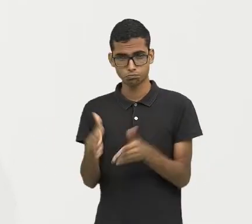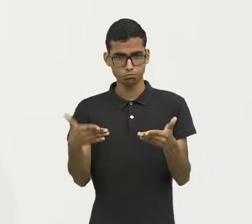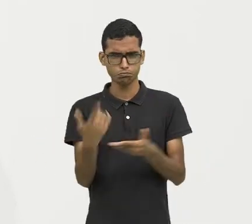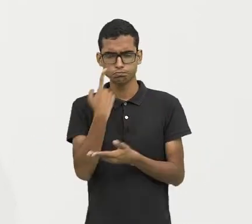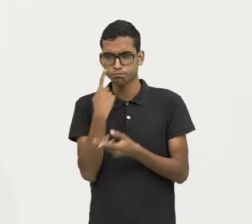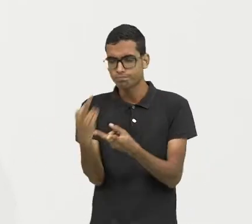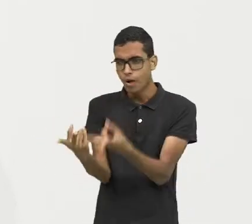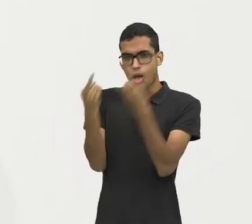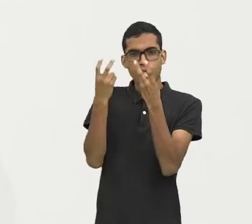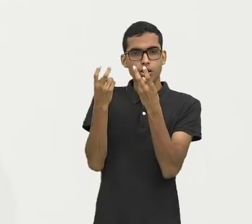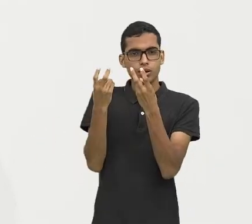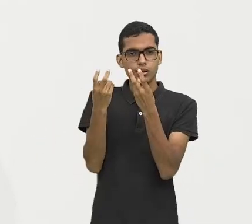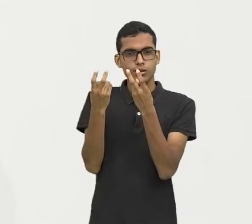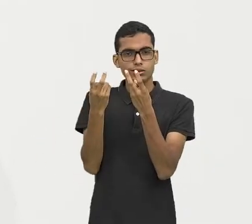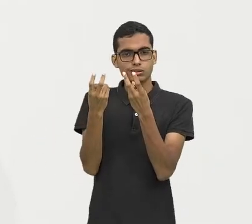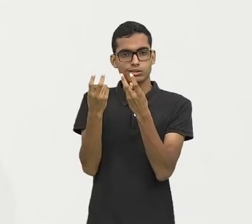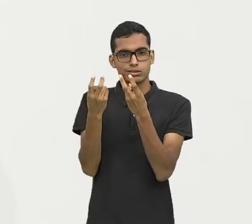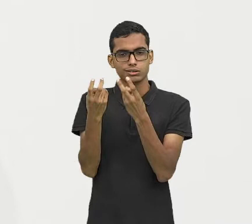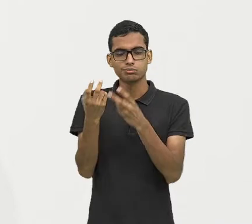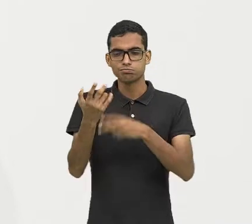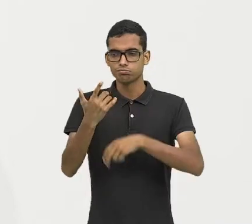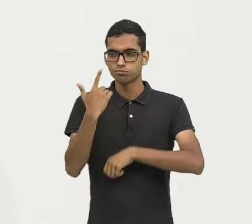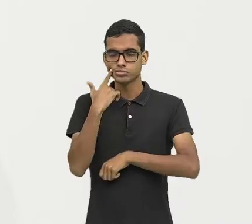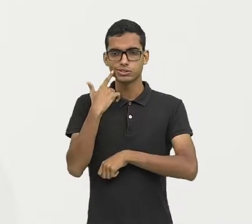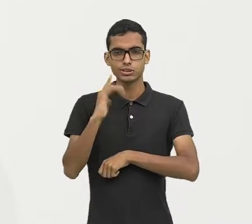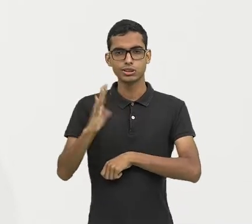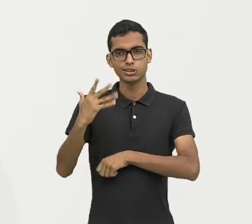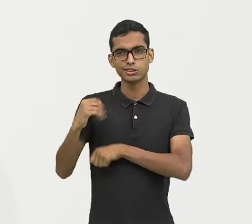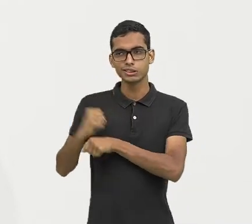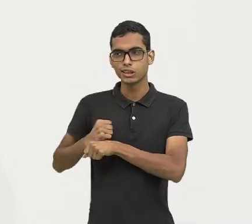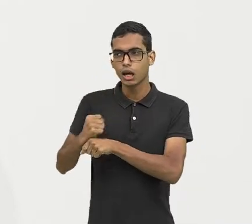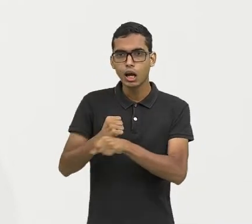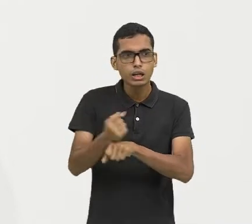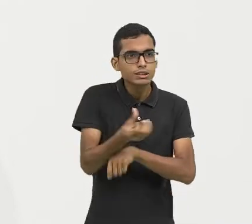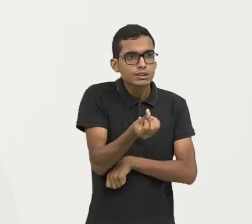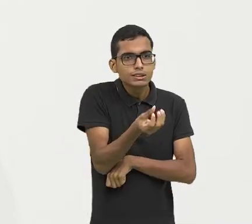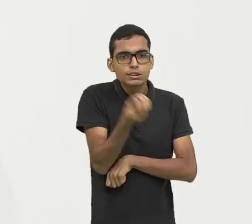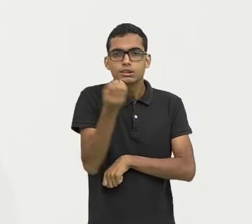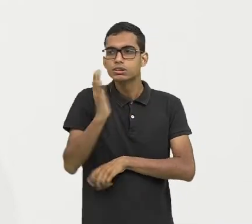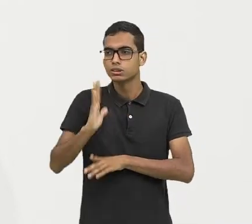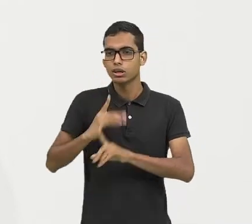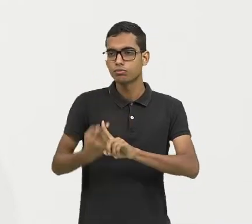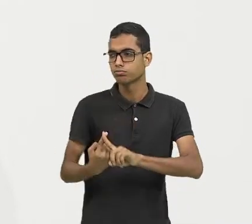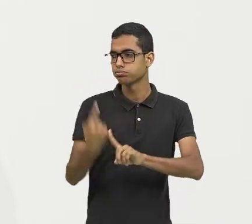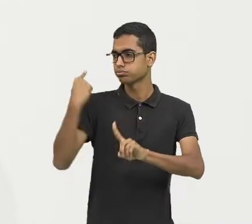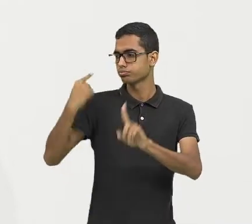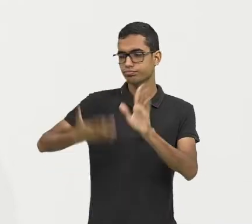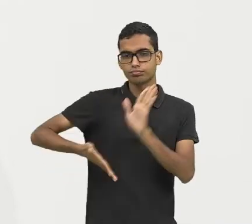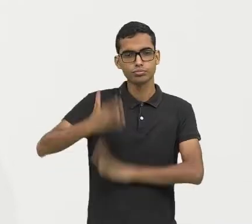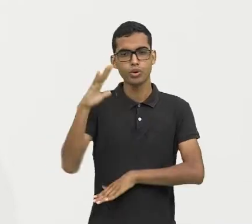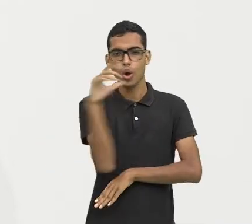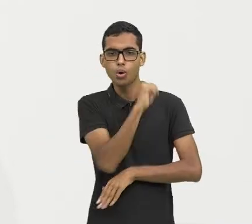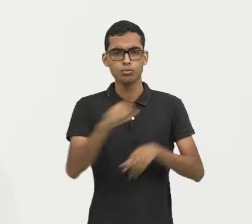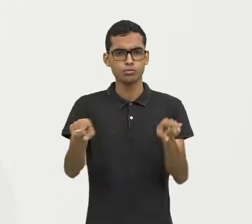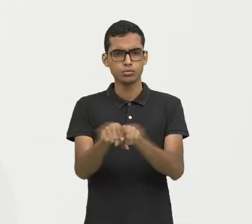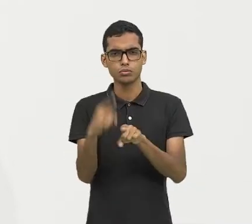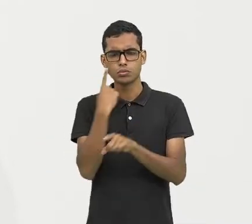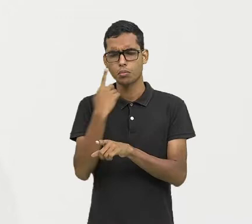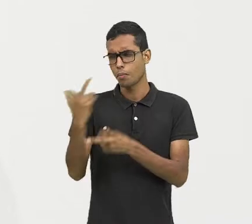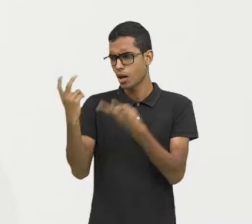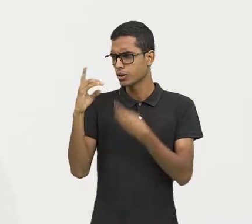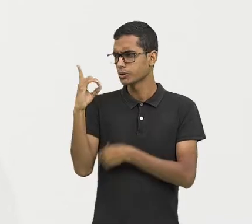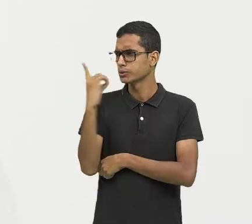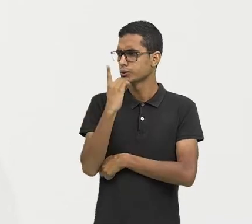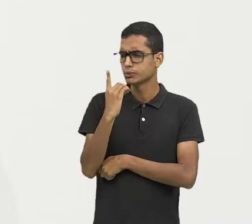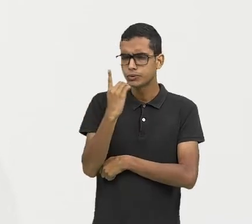se vê, passaram 60 anos. Observe que da ideia de dias, a